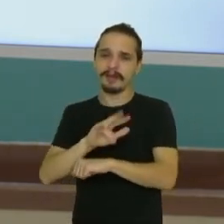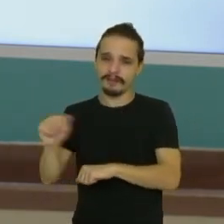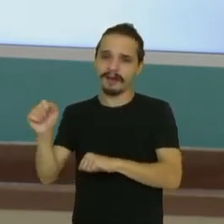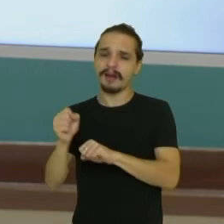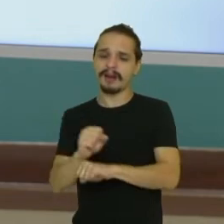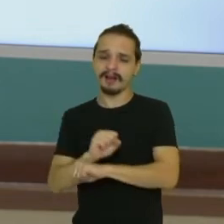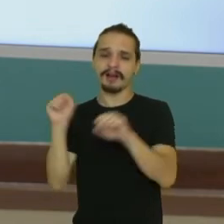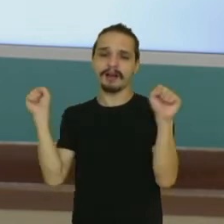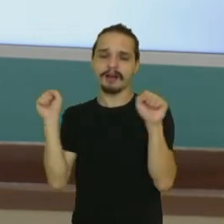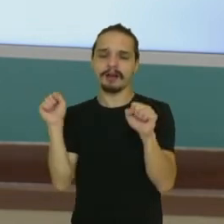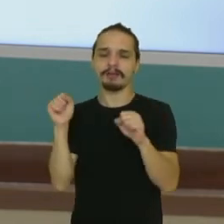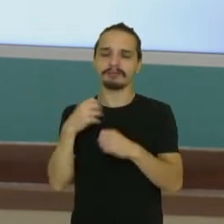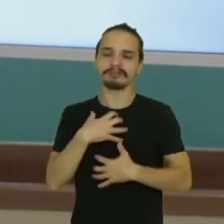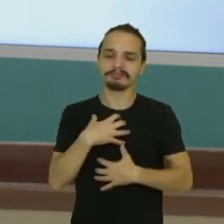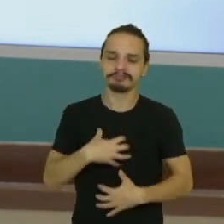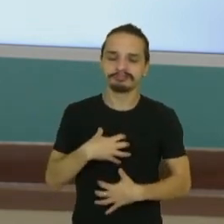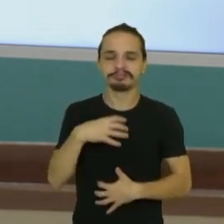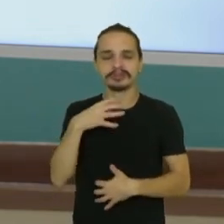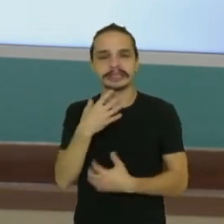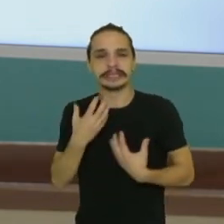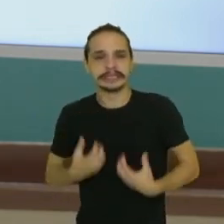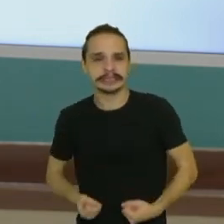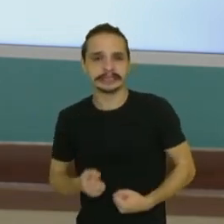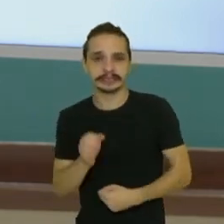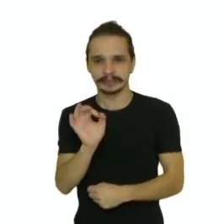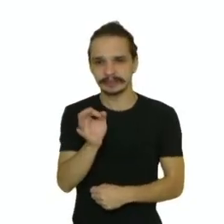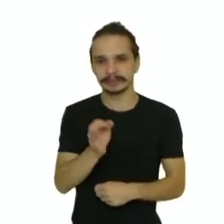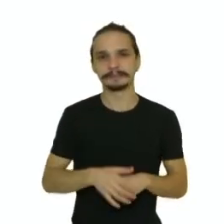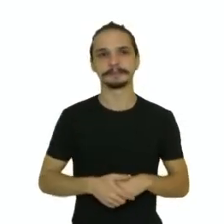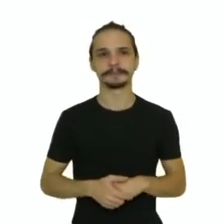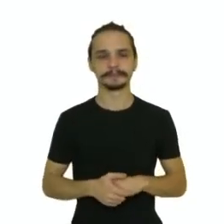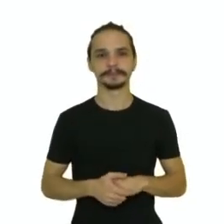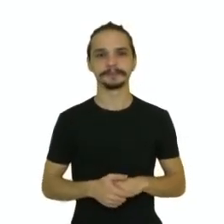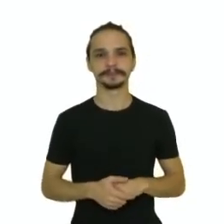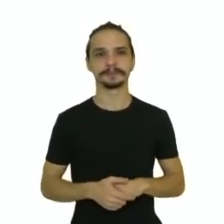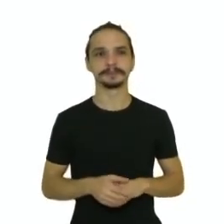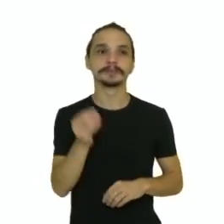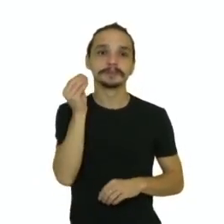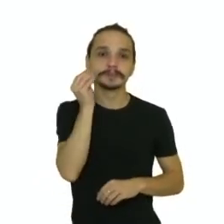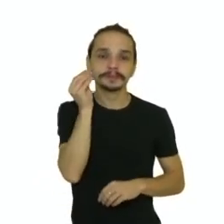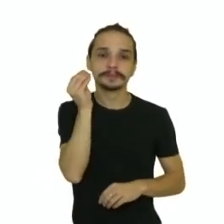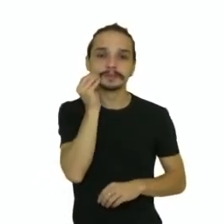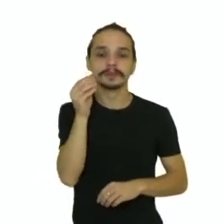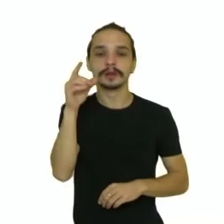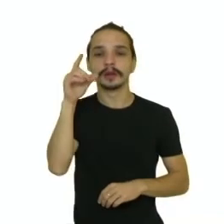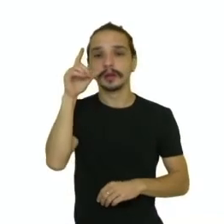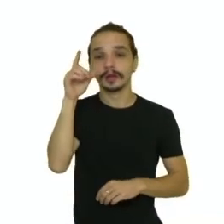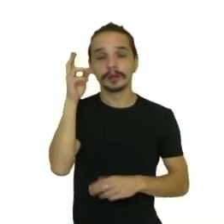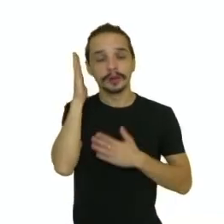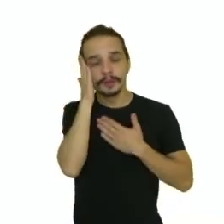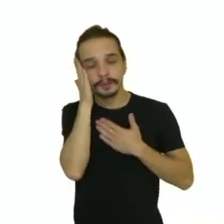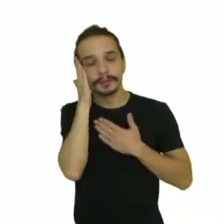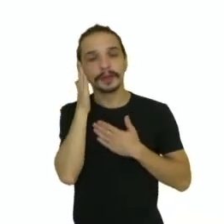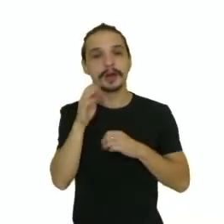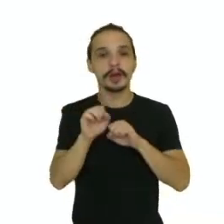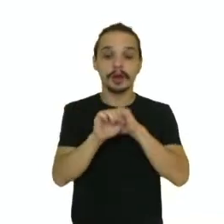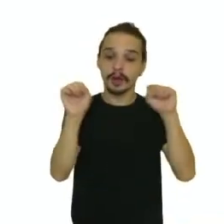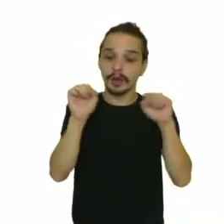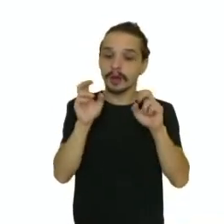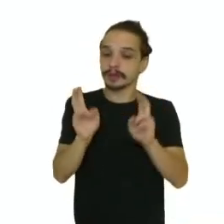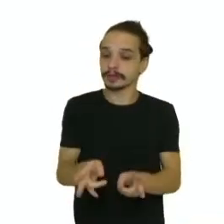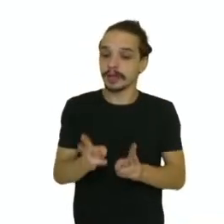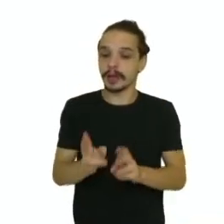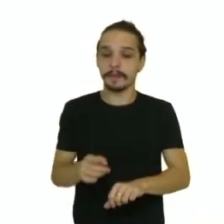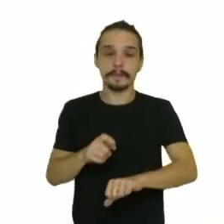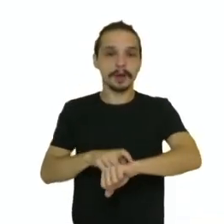acordar pouco mais em disposto não é mesmo e o legal procure dormir e acordar sempre no mesmo horário isso